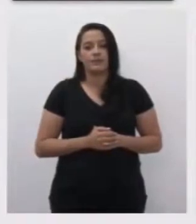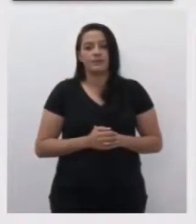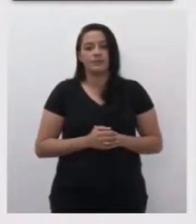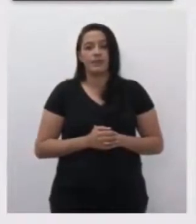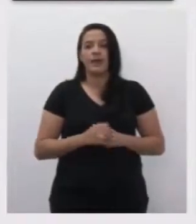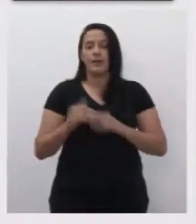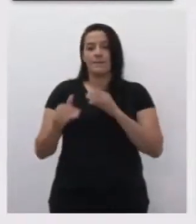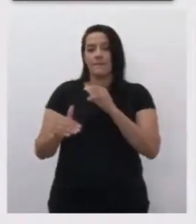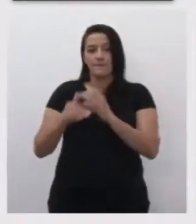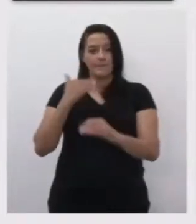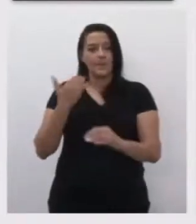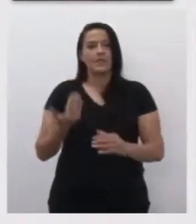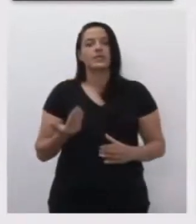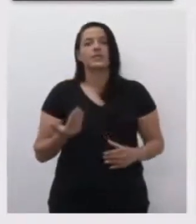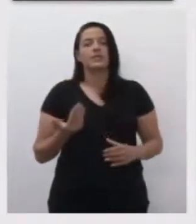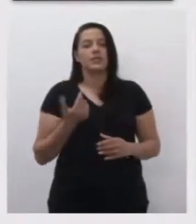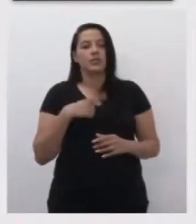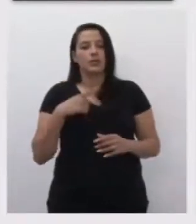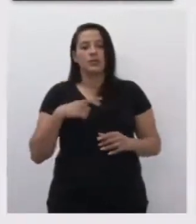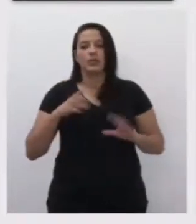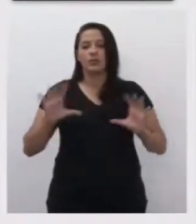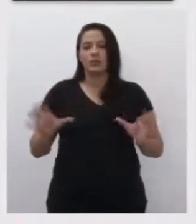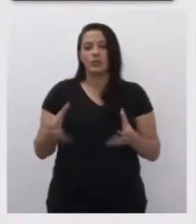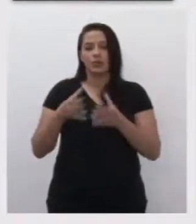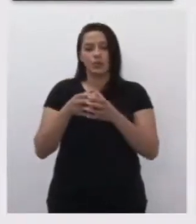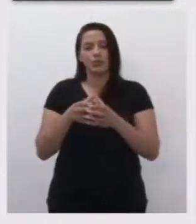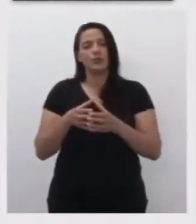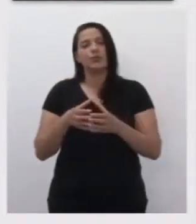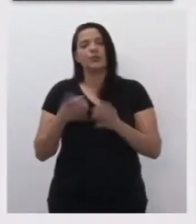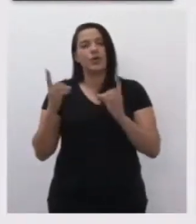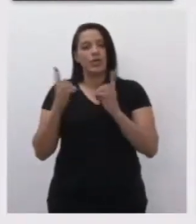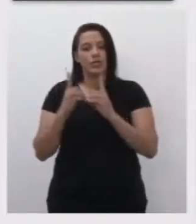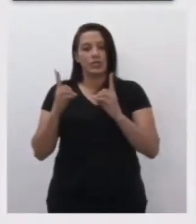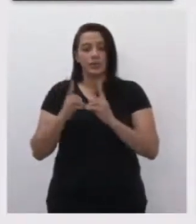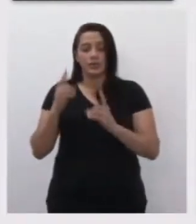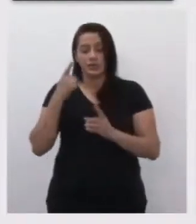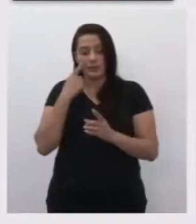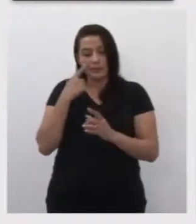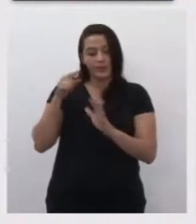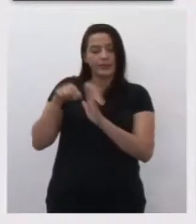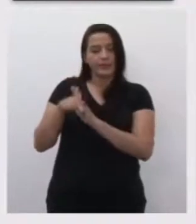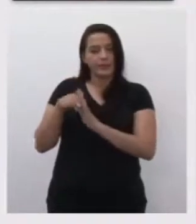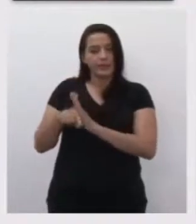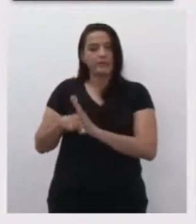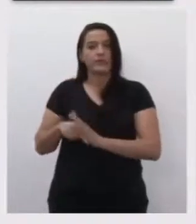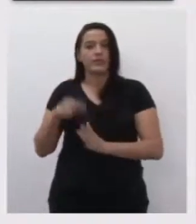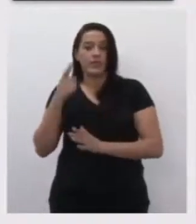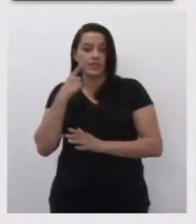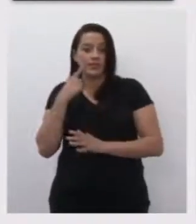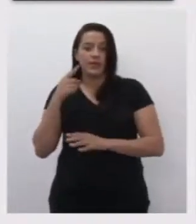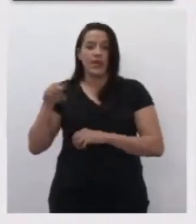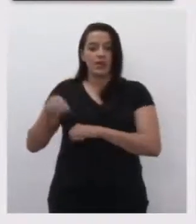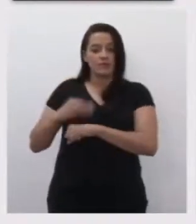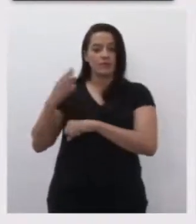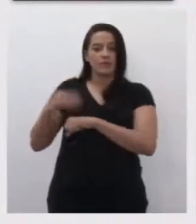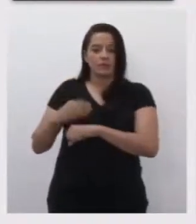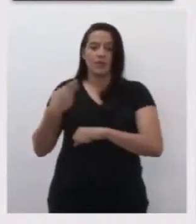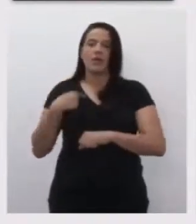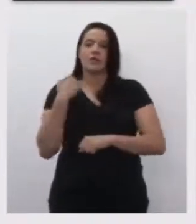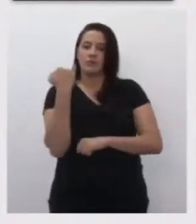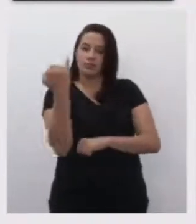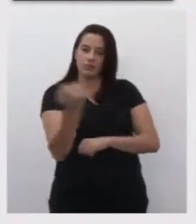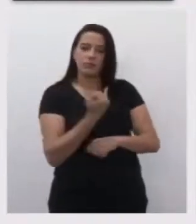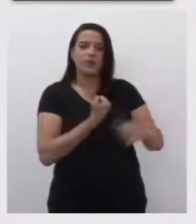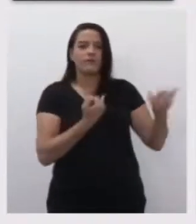manda pra gente, manda e-mail, a gente tem um time de atendimento que sempre manda, eles repassam, né, as sugestões, os feedbacks, e a gente está